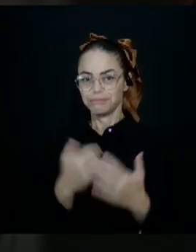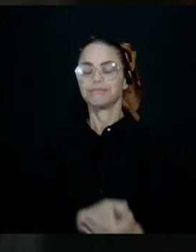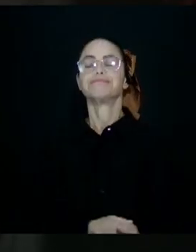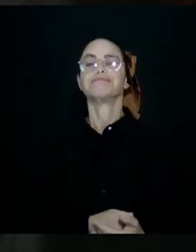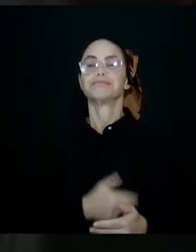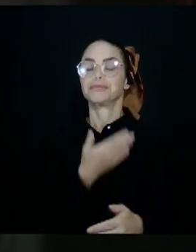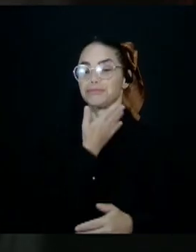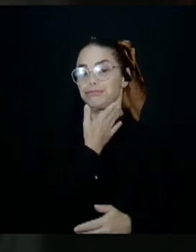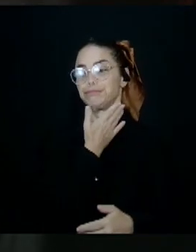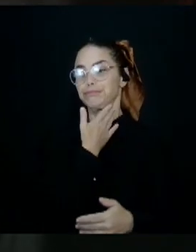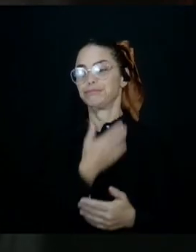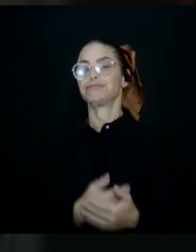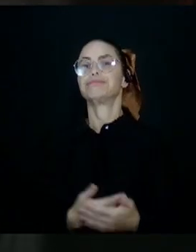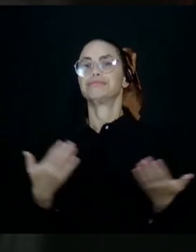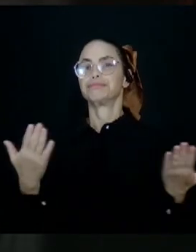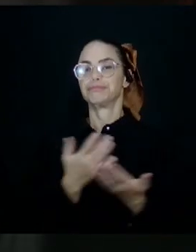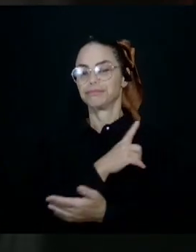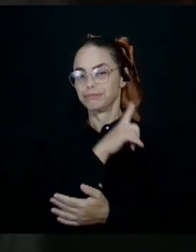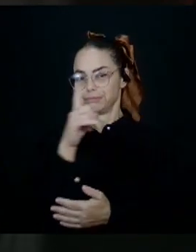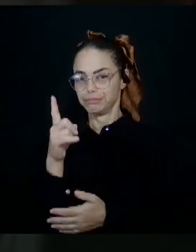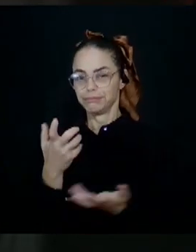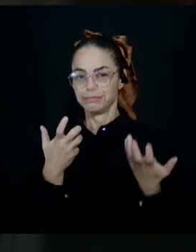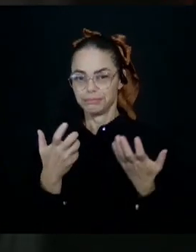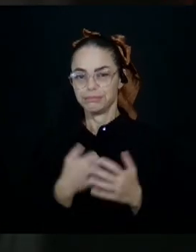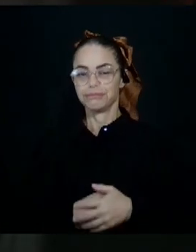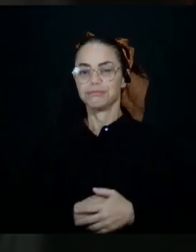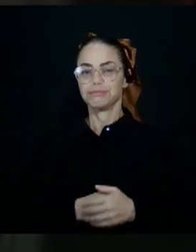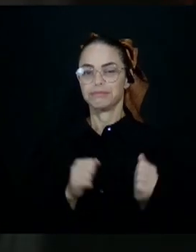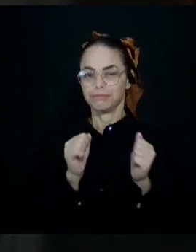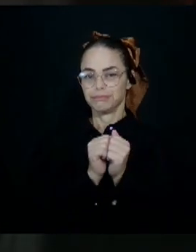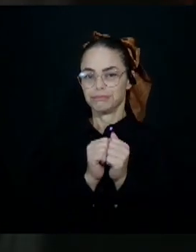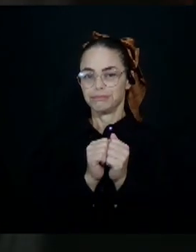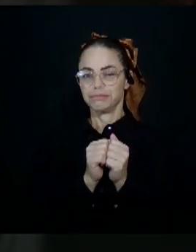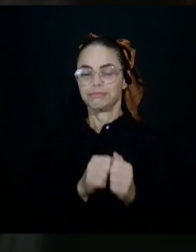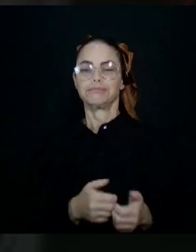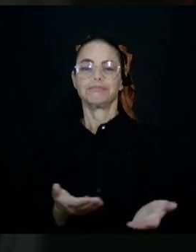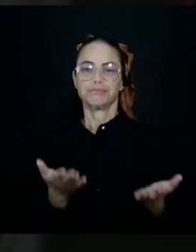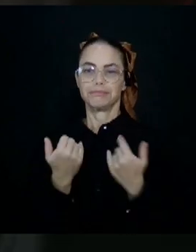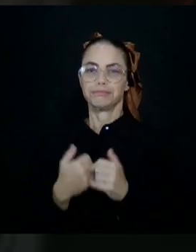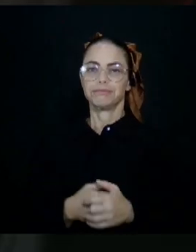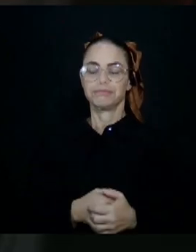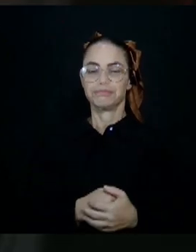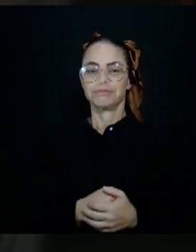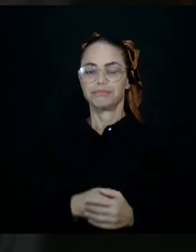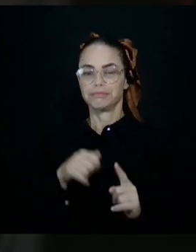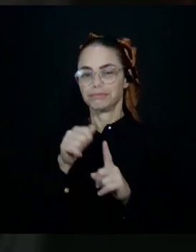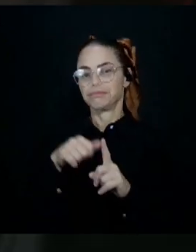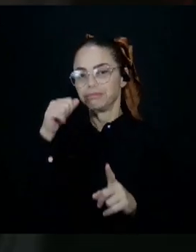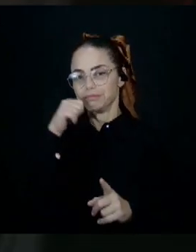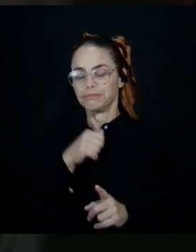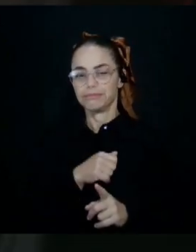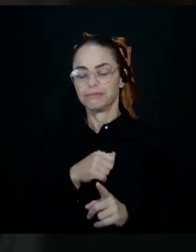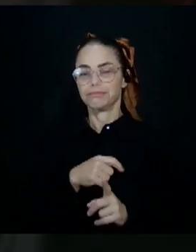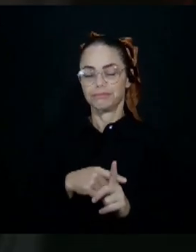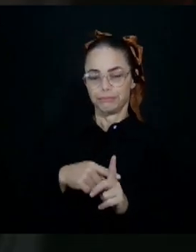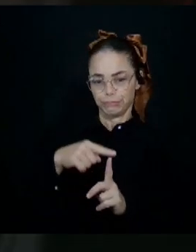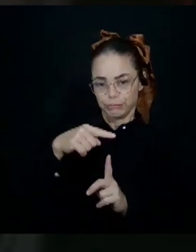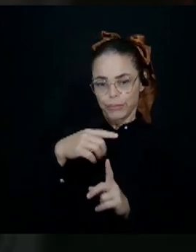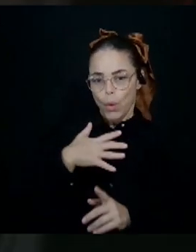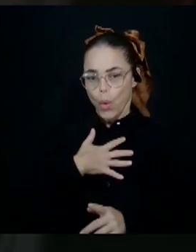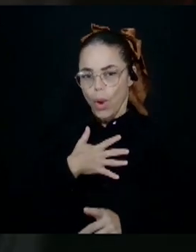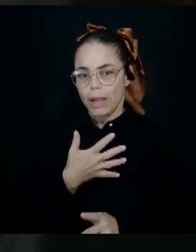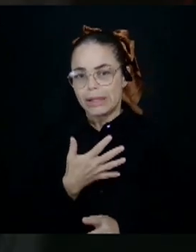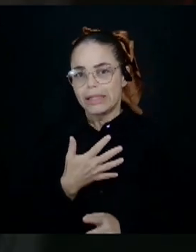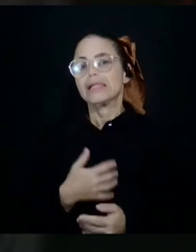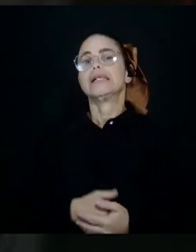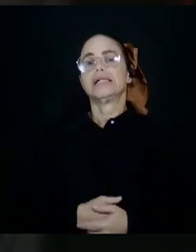de hoje. A gente quer você também junto conosco. Bom, vamos lá. Neste mês da mulher, os números ainda dão um choque de